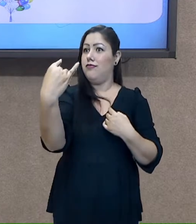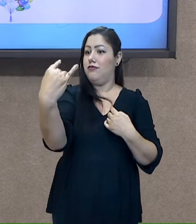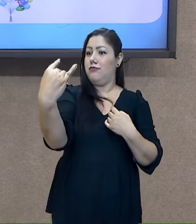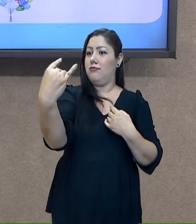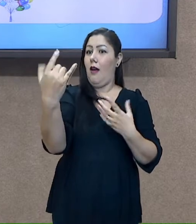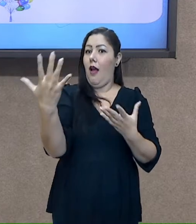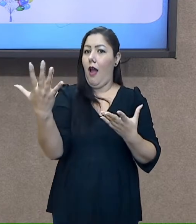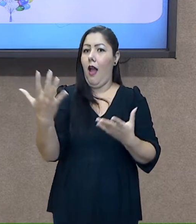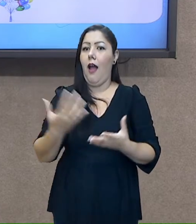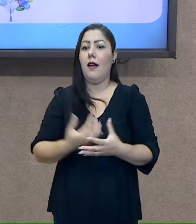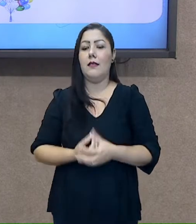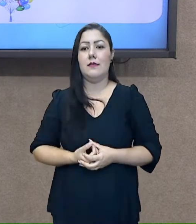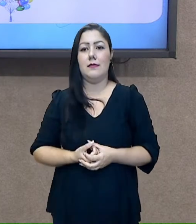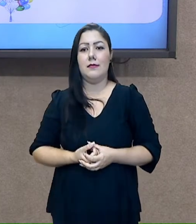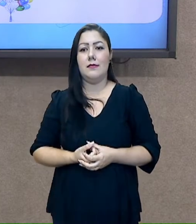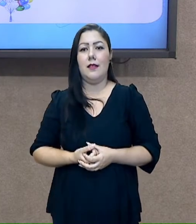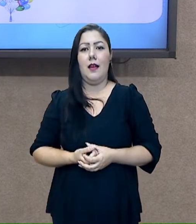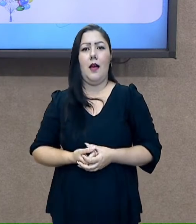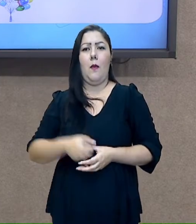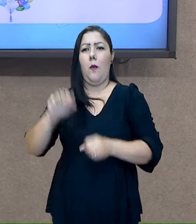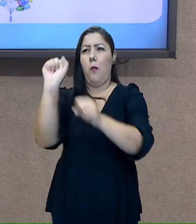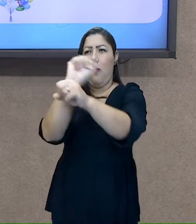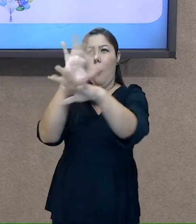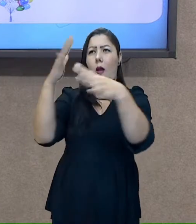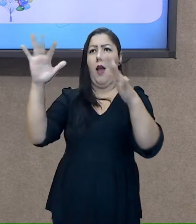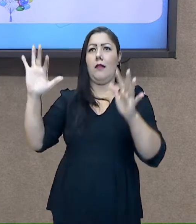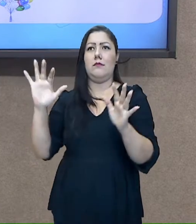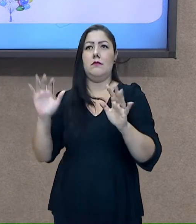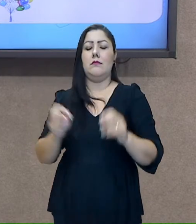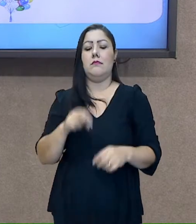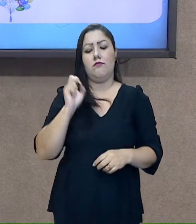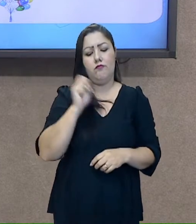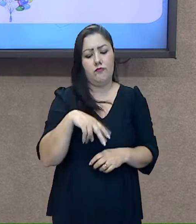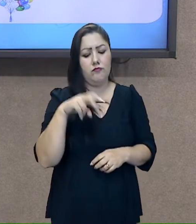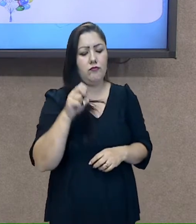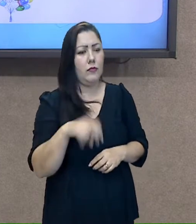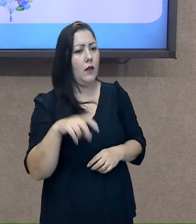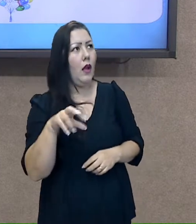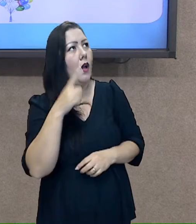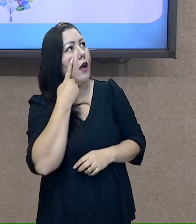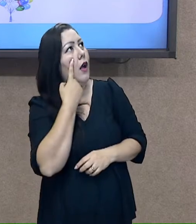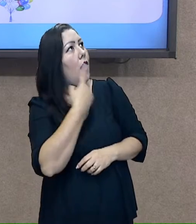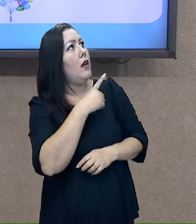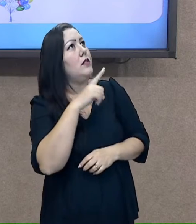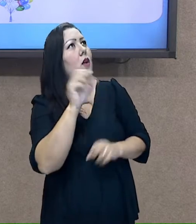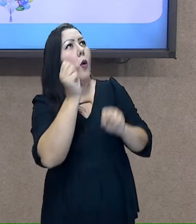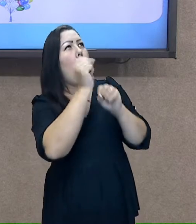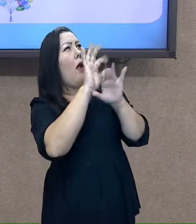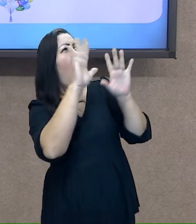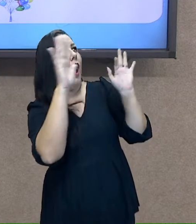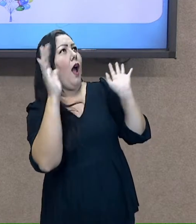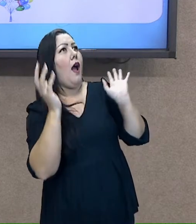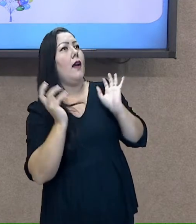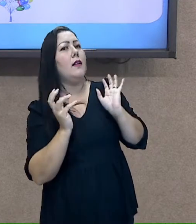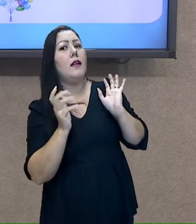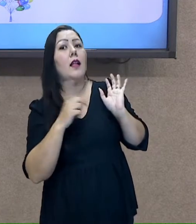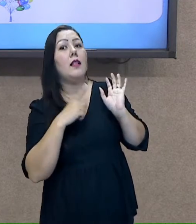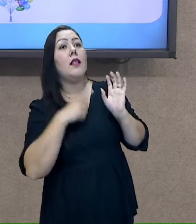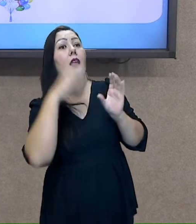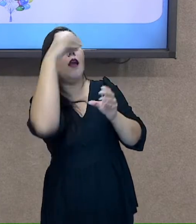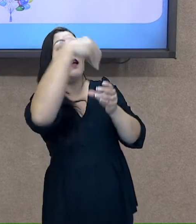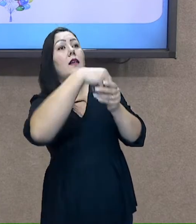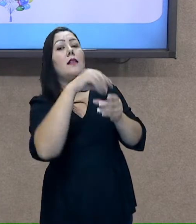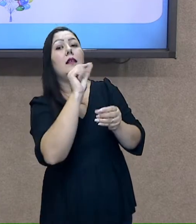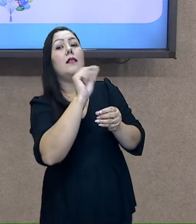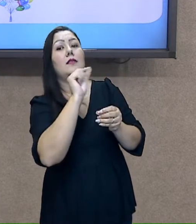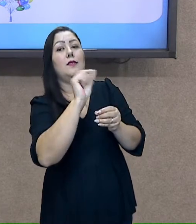que pode ser percebido a uma distância significativa, existem gases nobres que